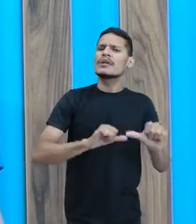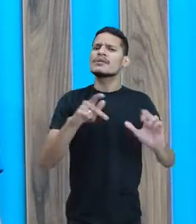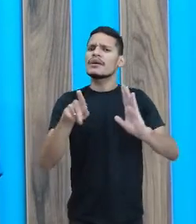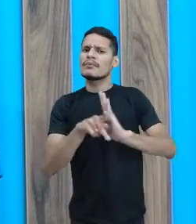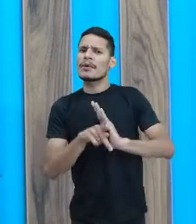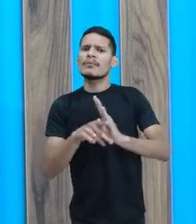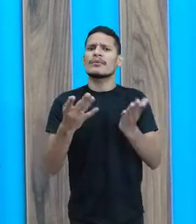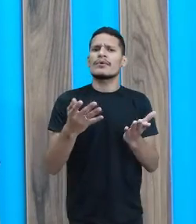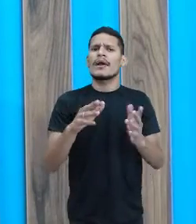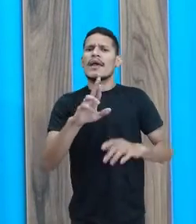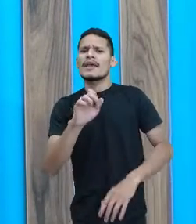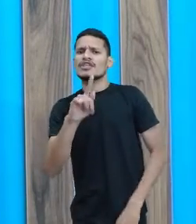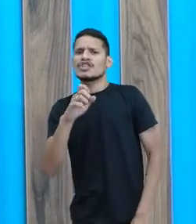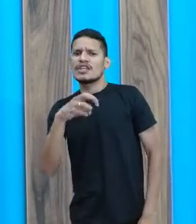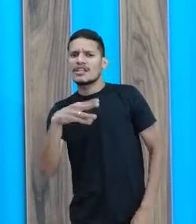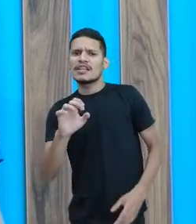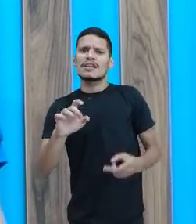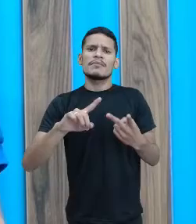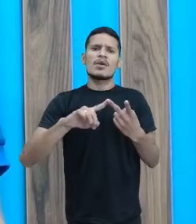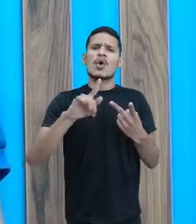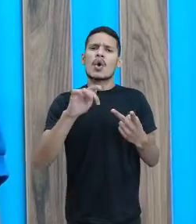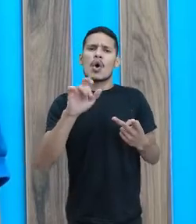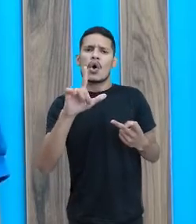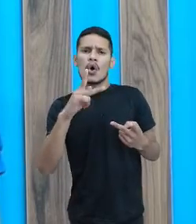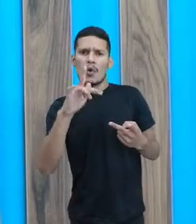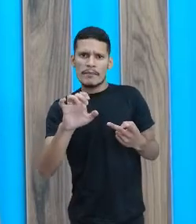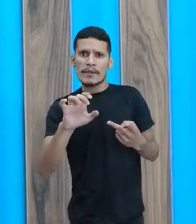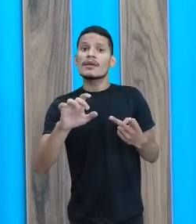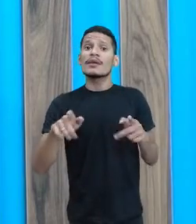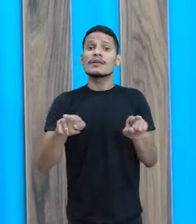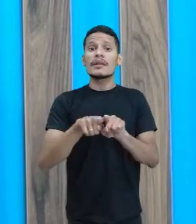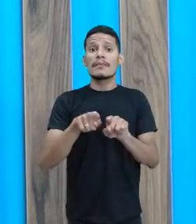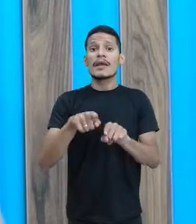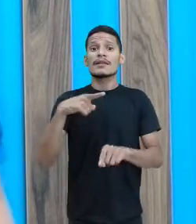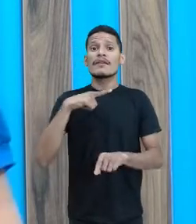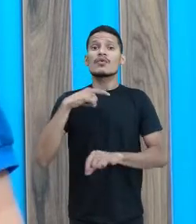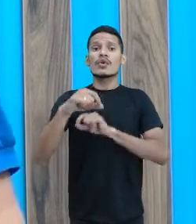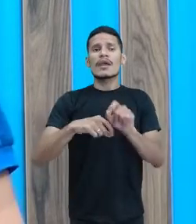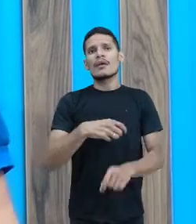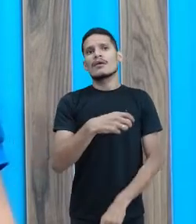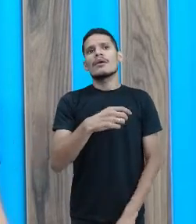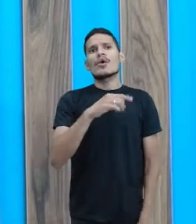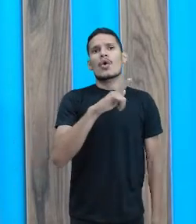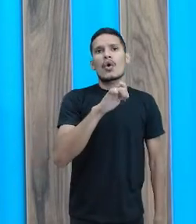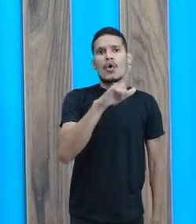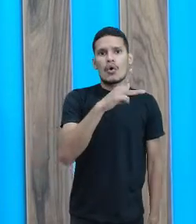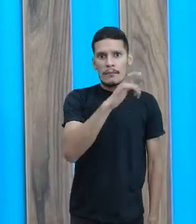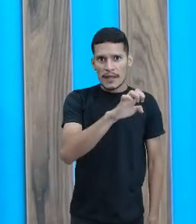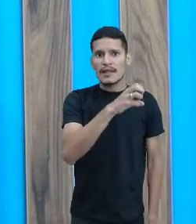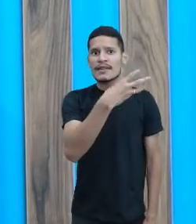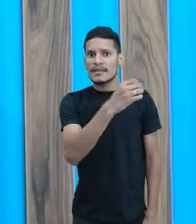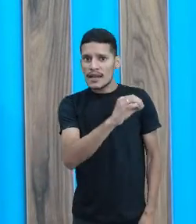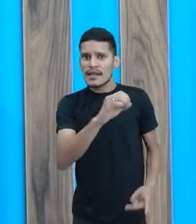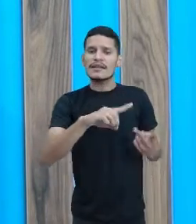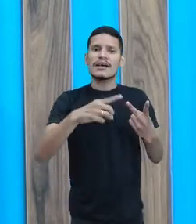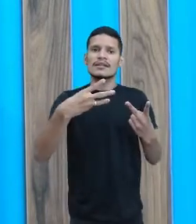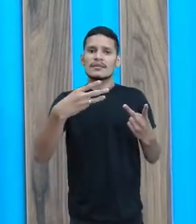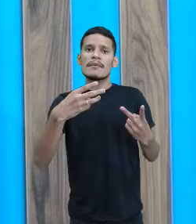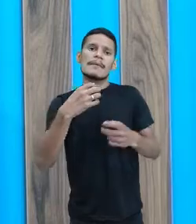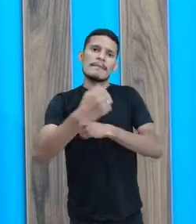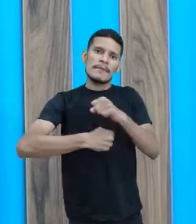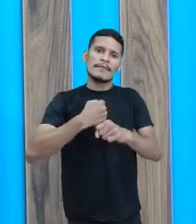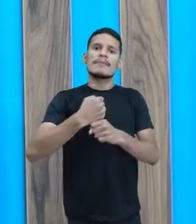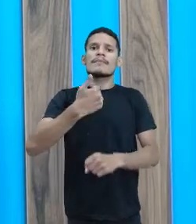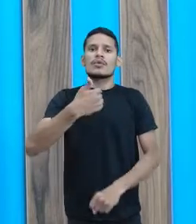de regimes, golpes. A gente tem o golpe de 30 de Vargas, o golpe novamente de Vargas em 37, a derrubada